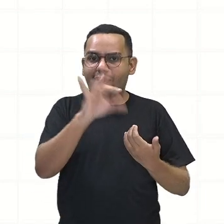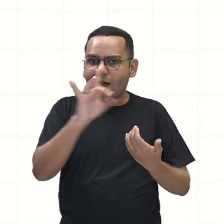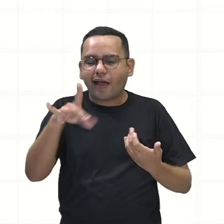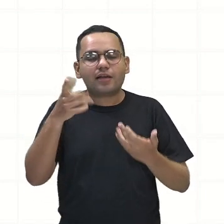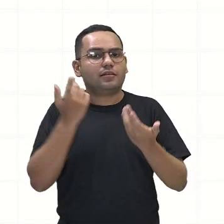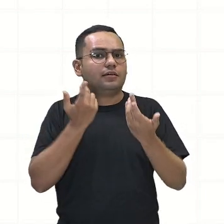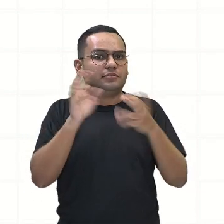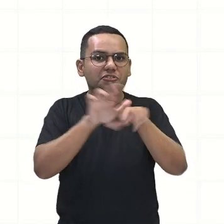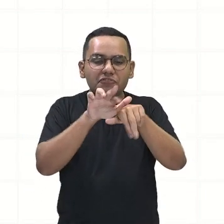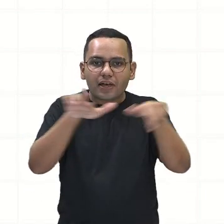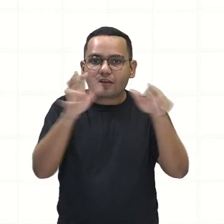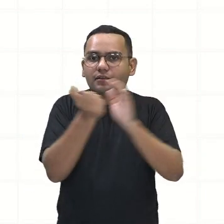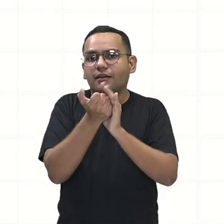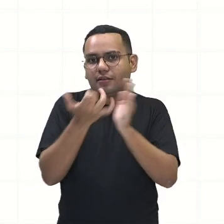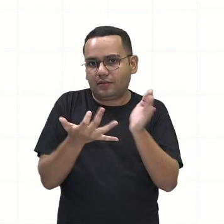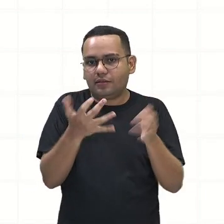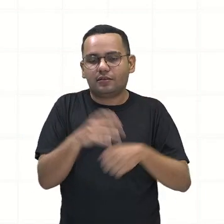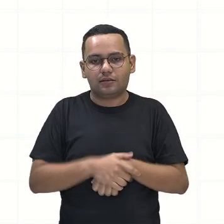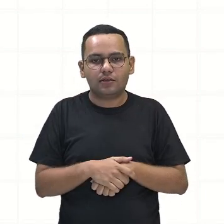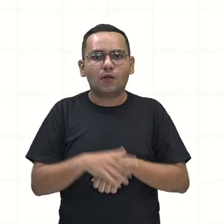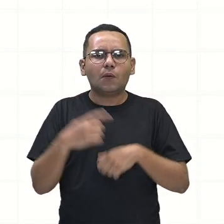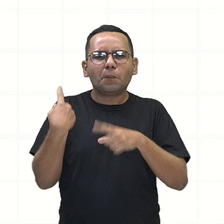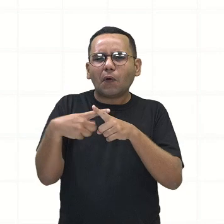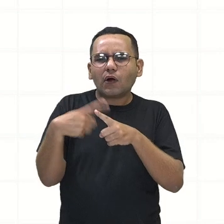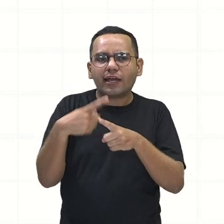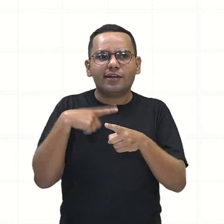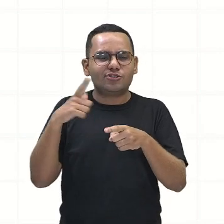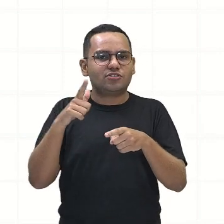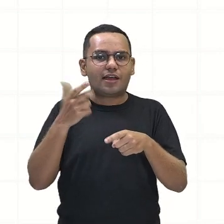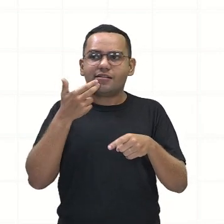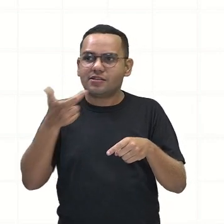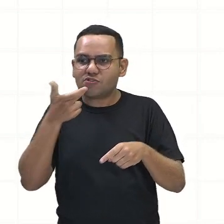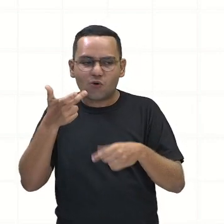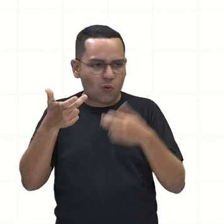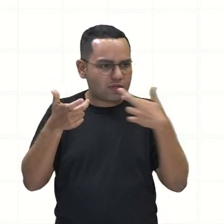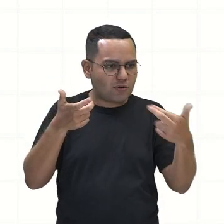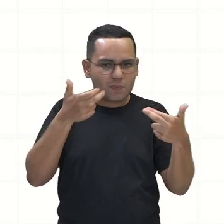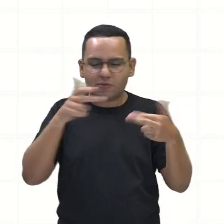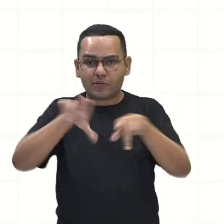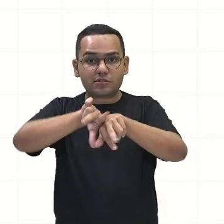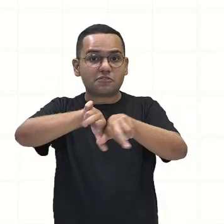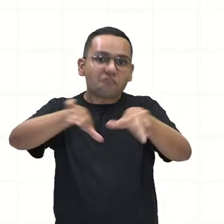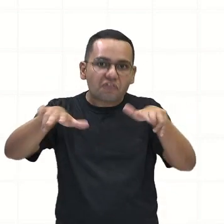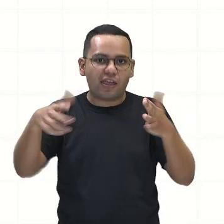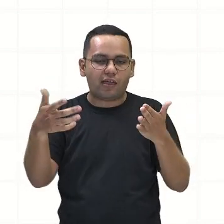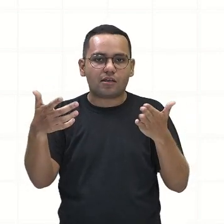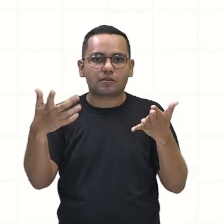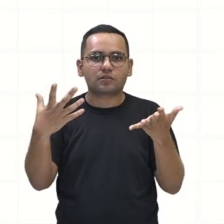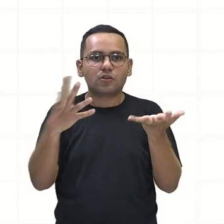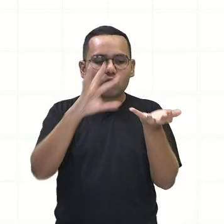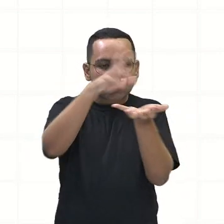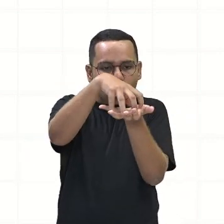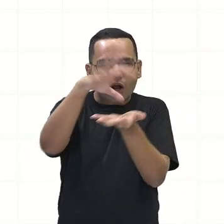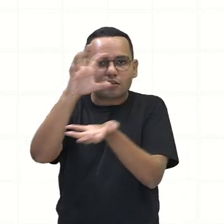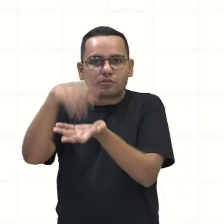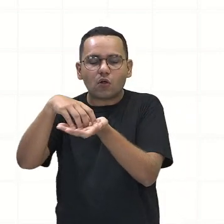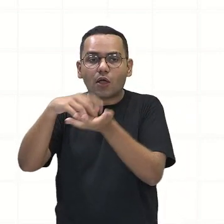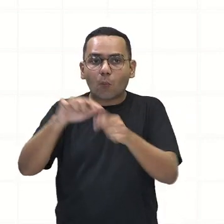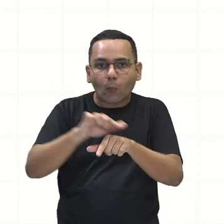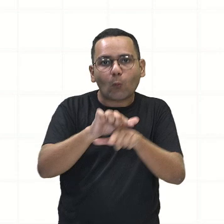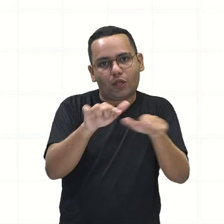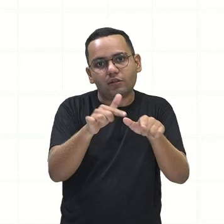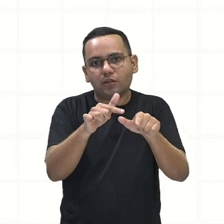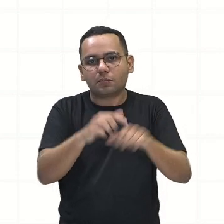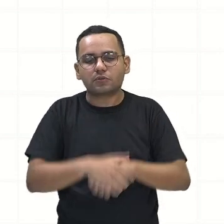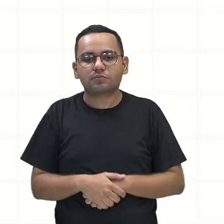vamos observar aí que havia muita diversidade linguística, as habitações, elas eram realmente muito limpas, a